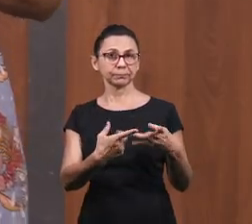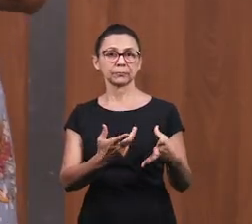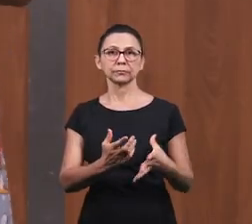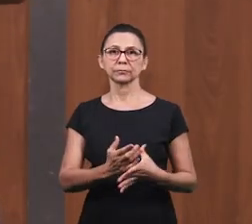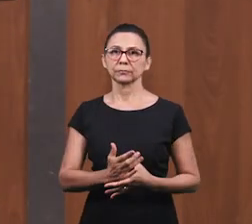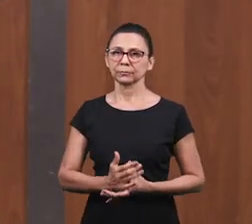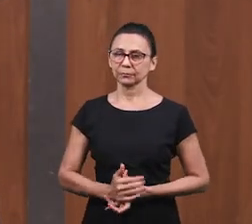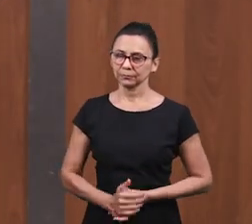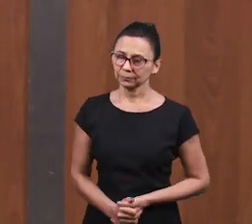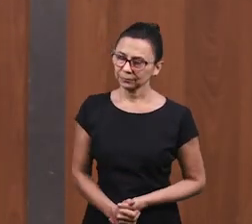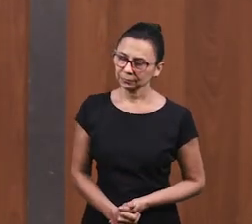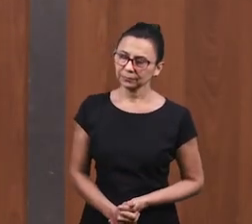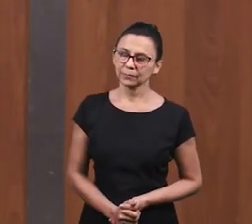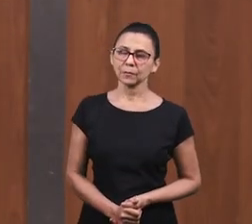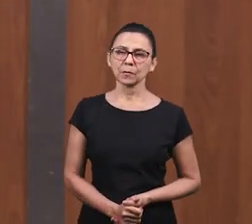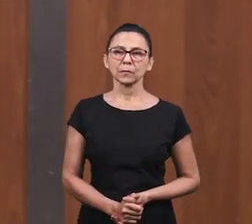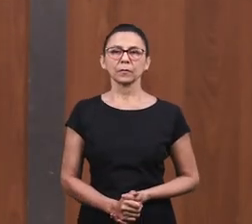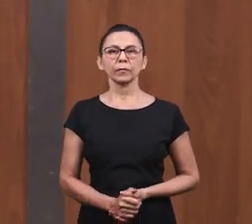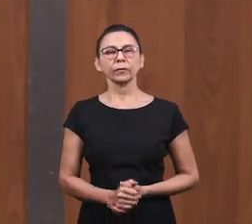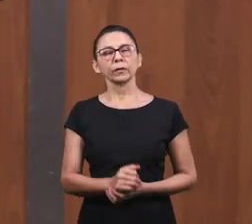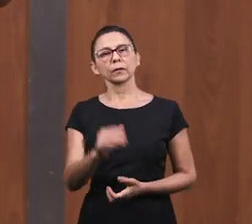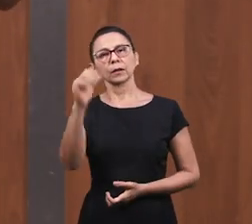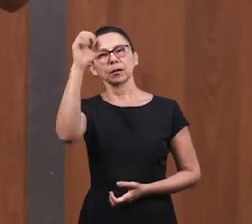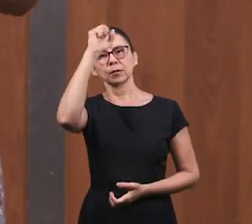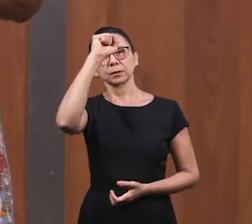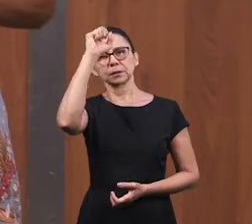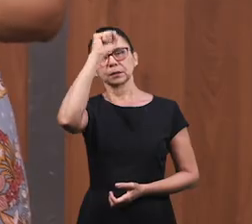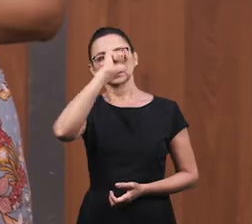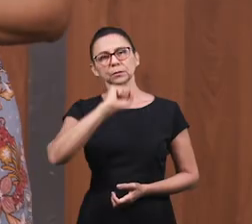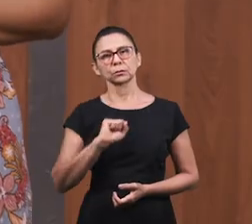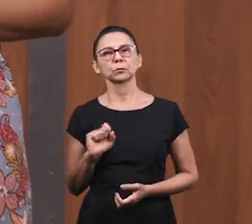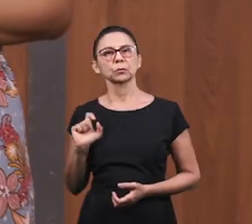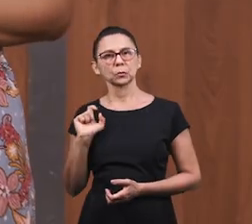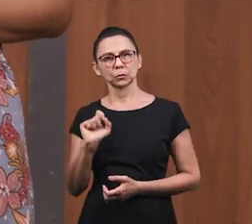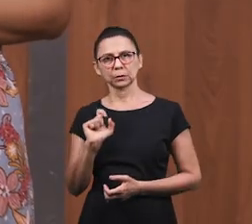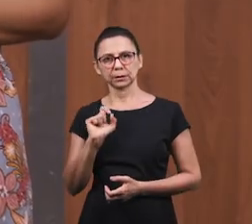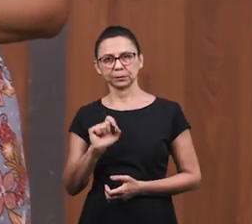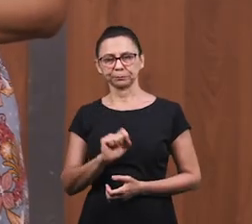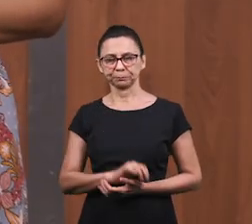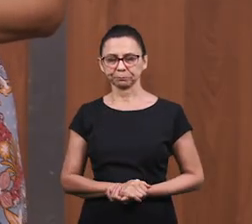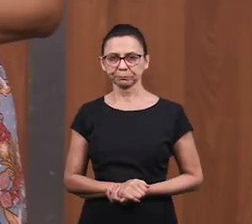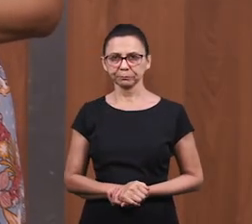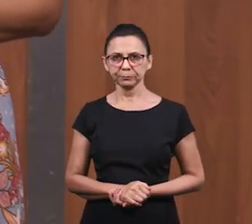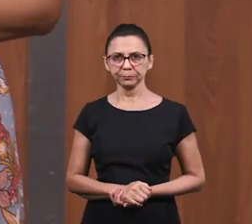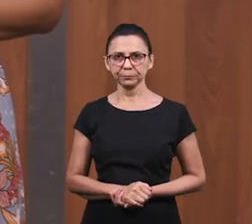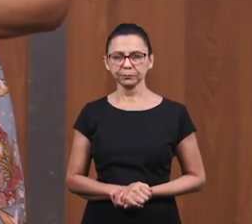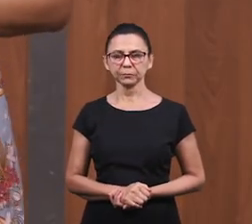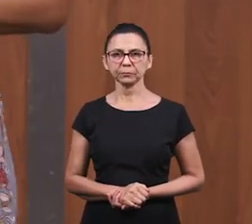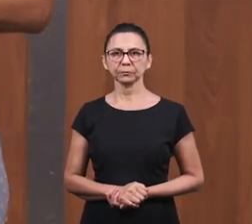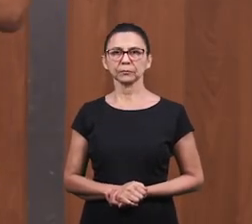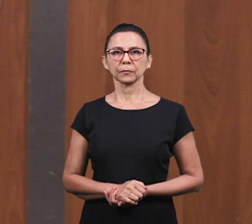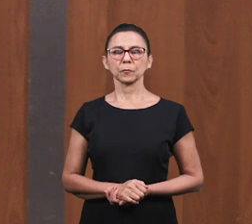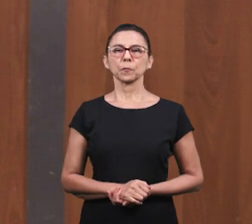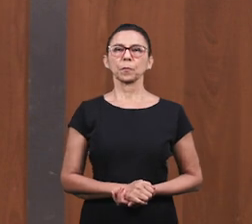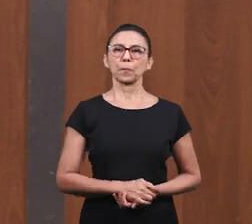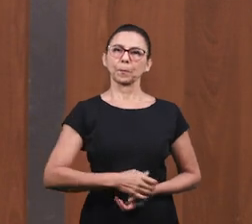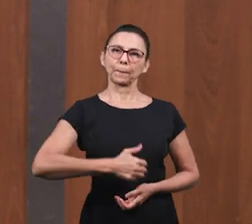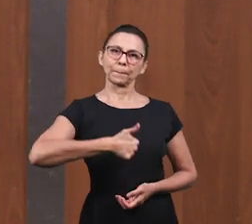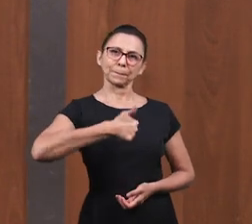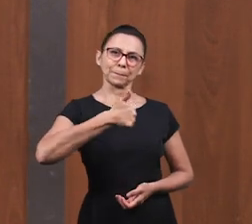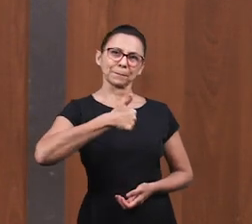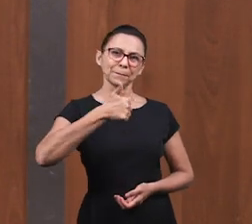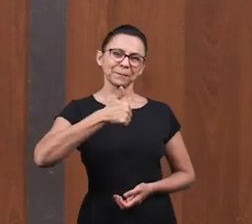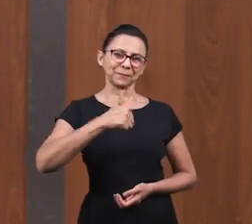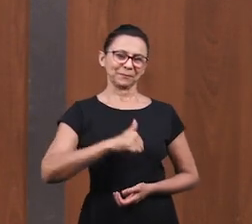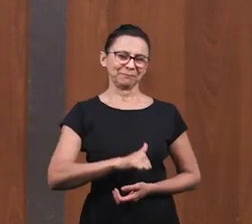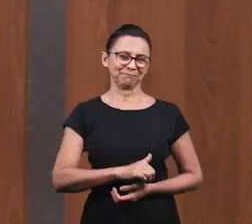Nós podemos, assim, intermediários, aprender muitas coisas com esse ensinamento de Jesus. A primeira coisa